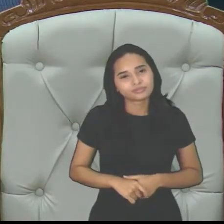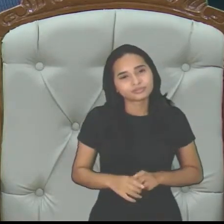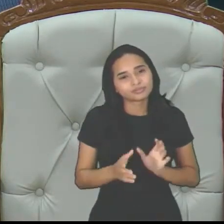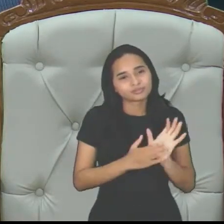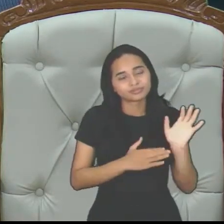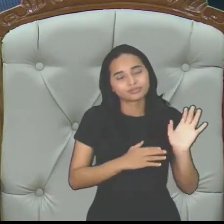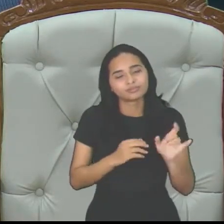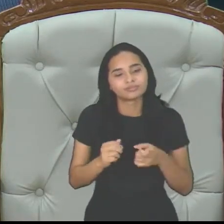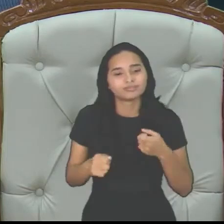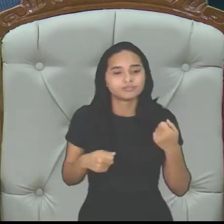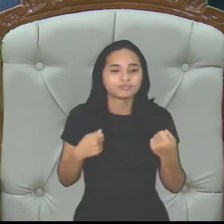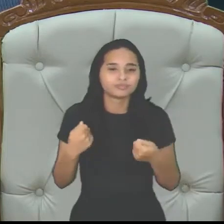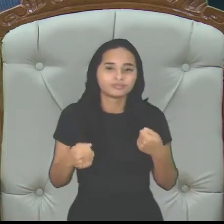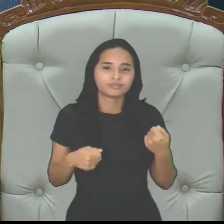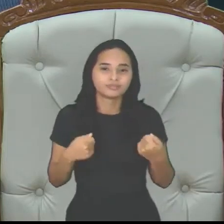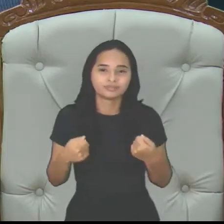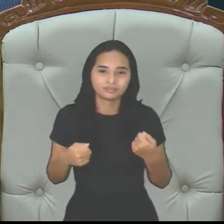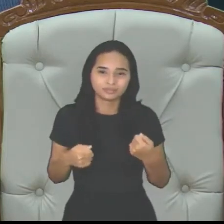Aleluia.